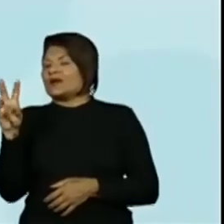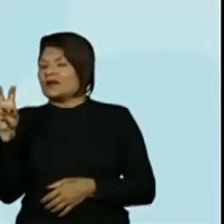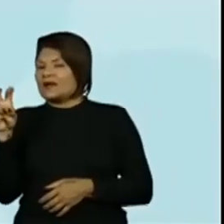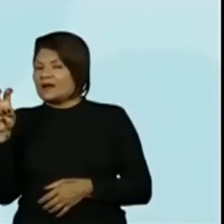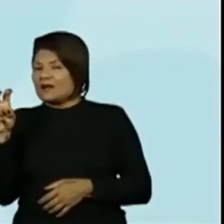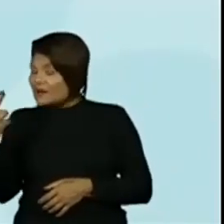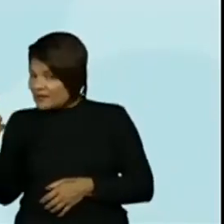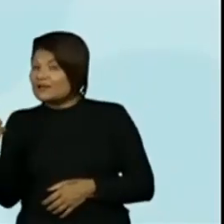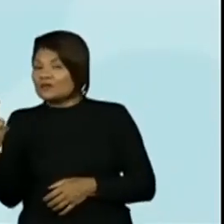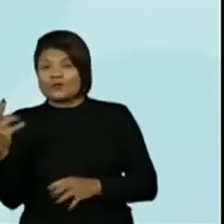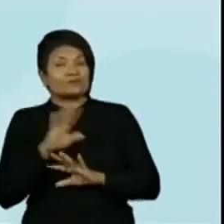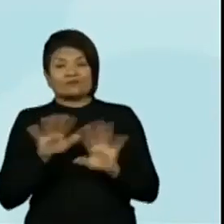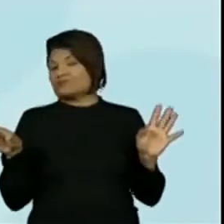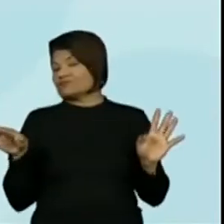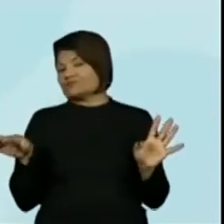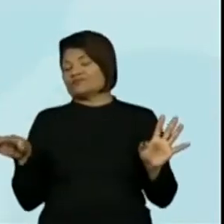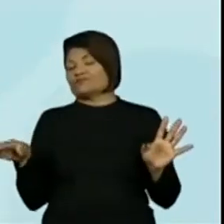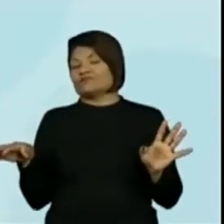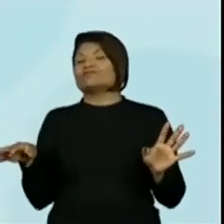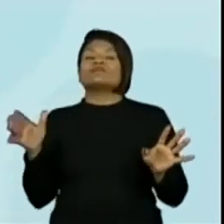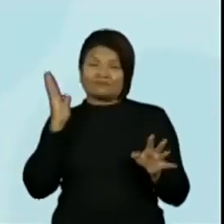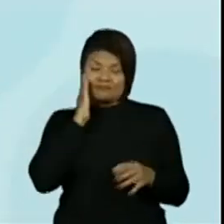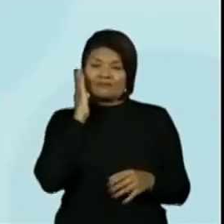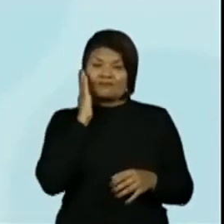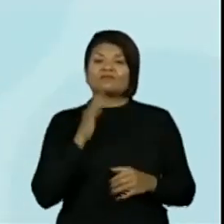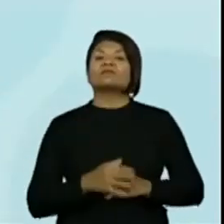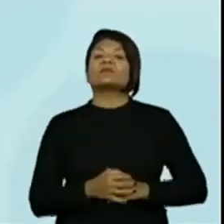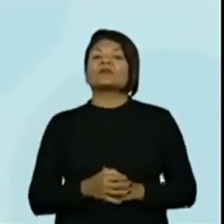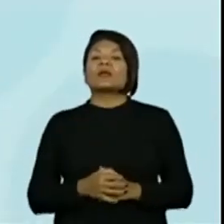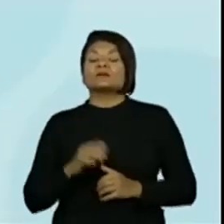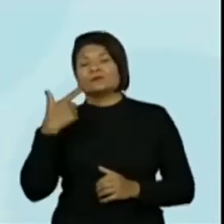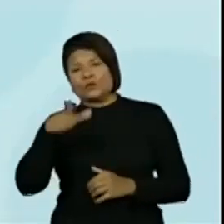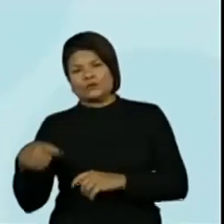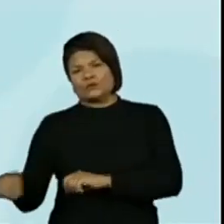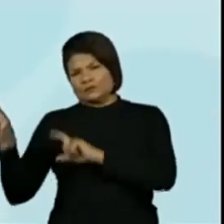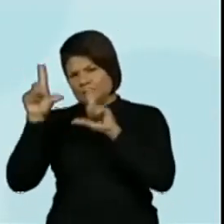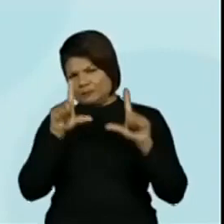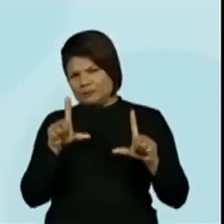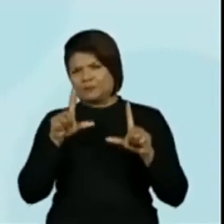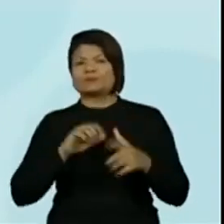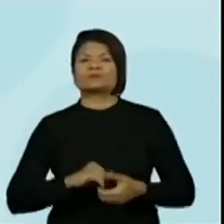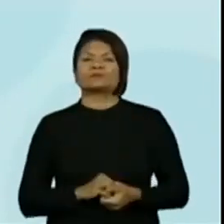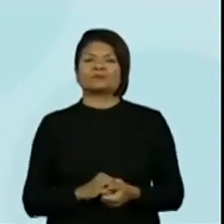1.142 unidades. Tudo bem? Então, próximo slide.